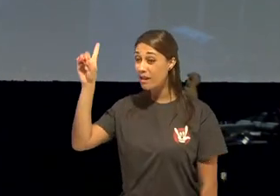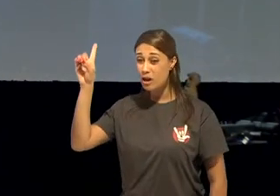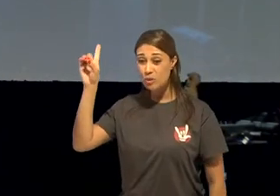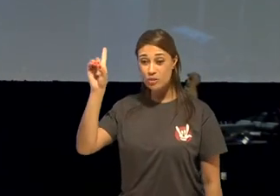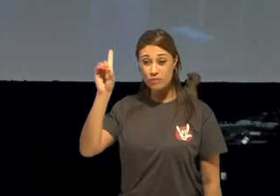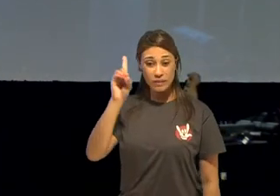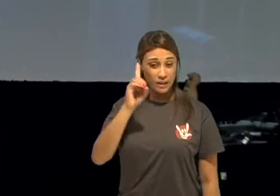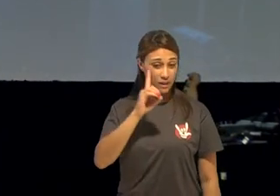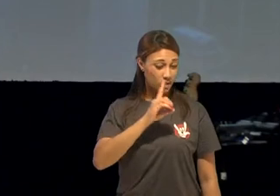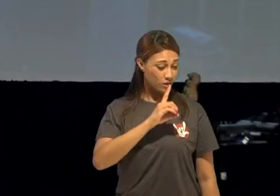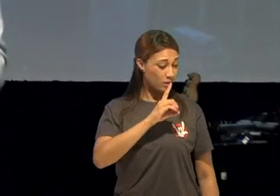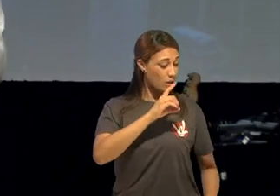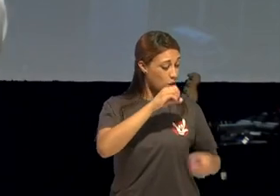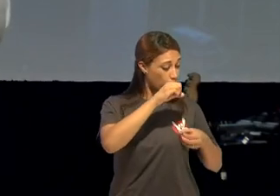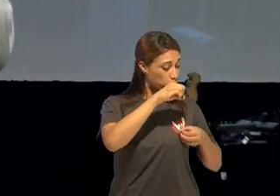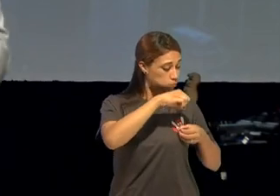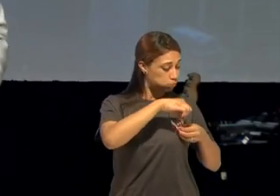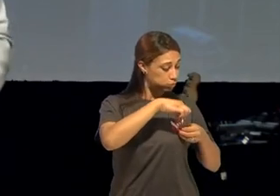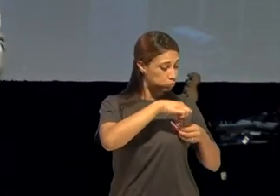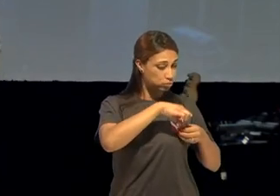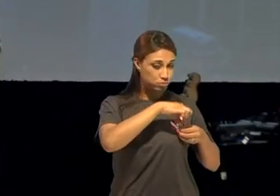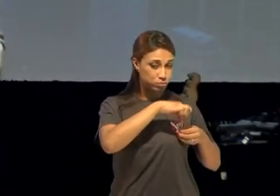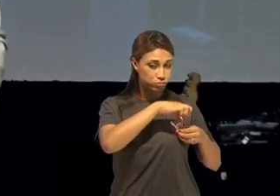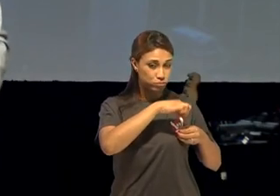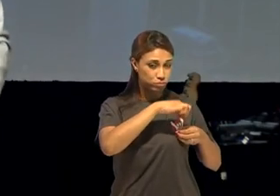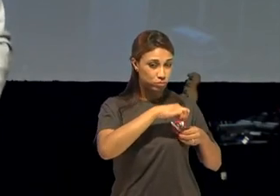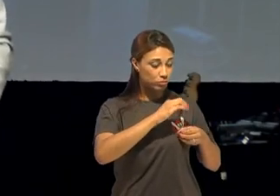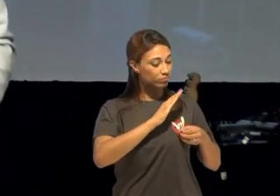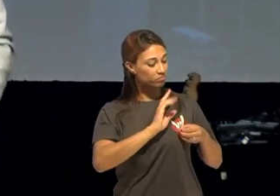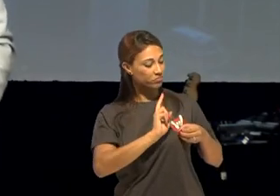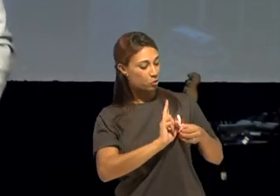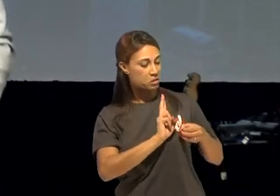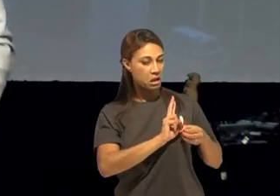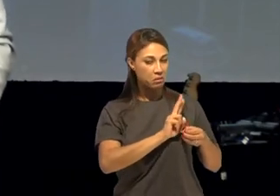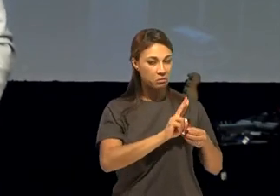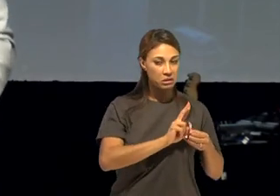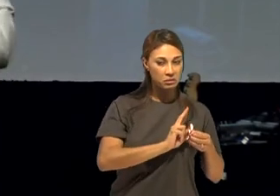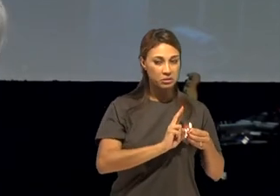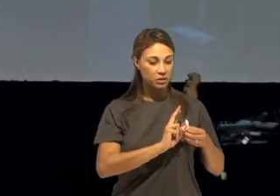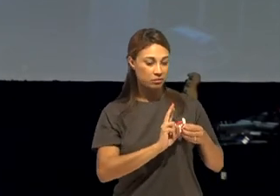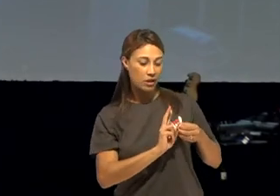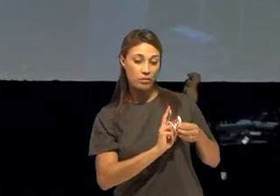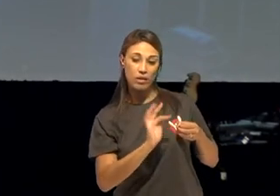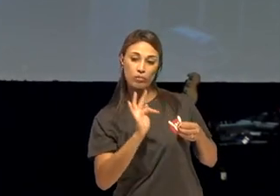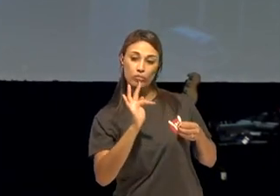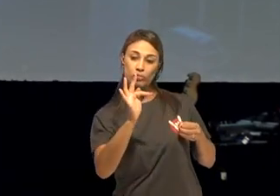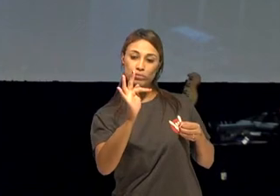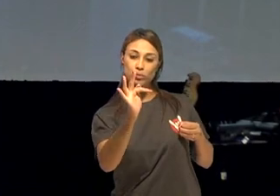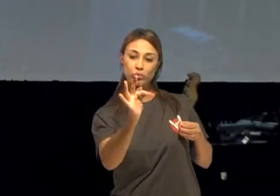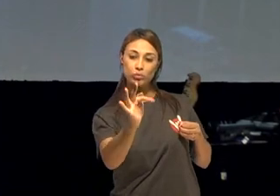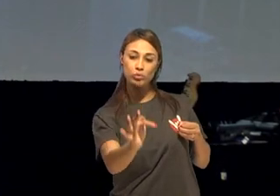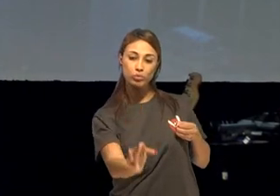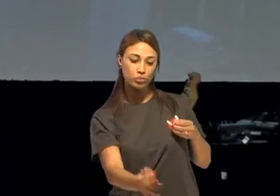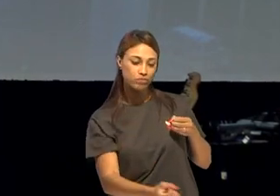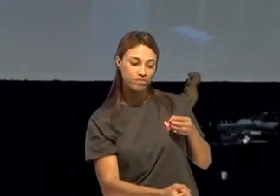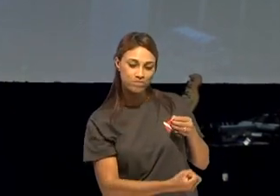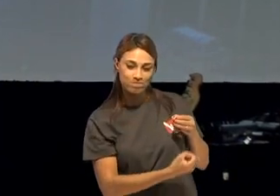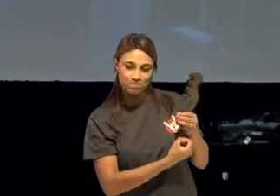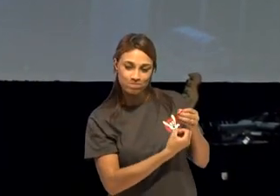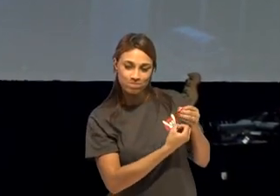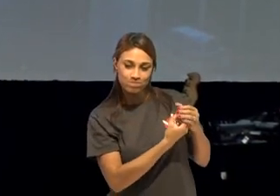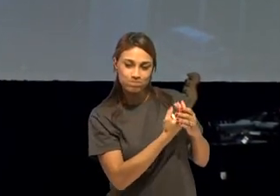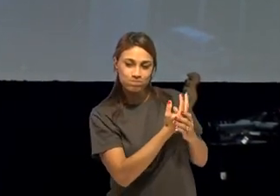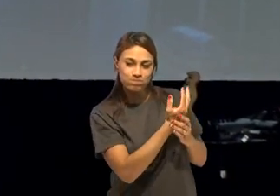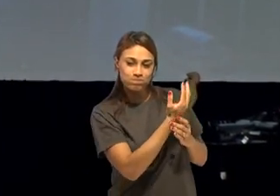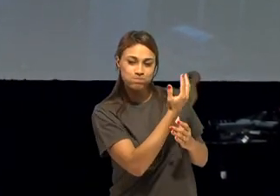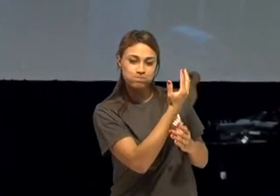do arrependimento. Permita ser cavado por Deus. E automaticamente, quando você for profundo